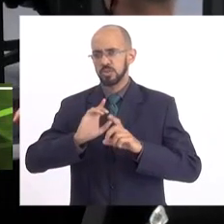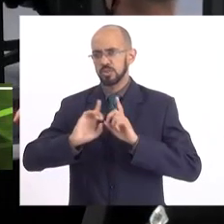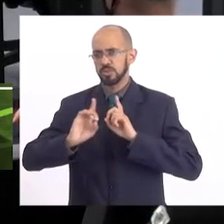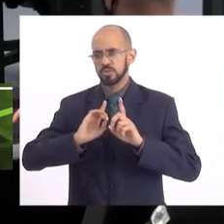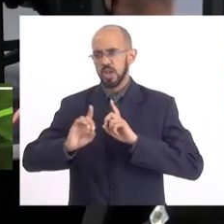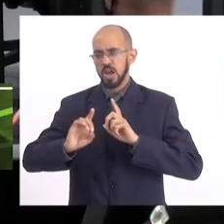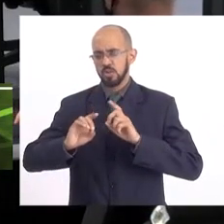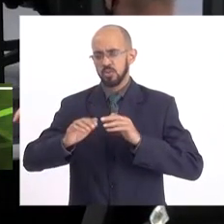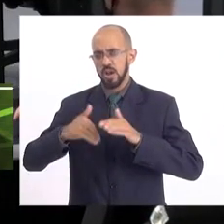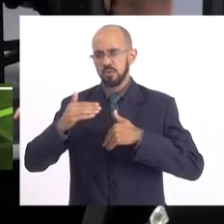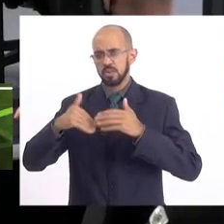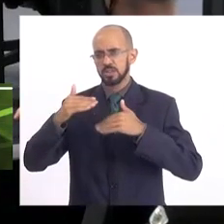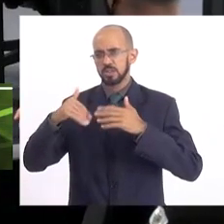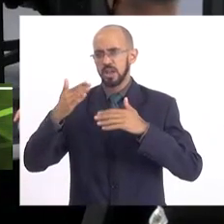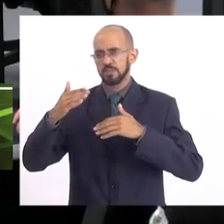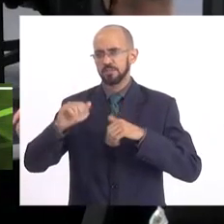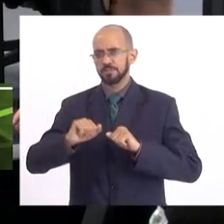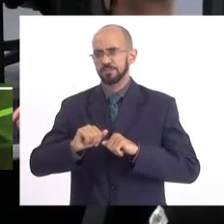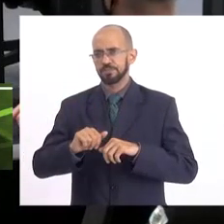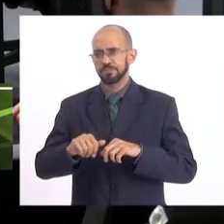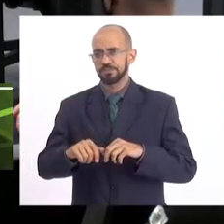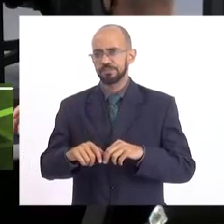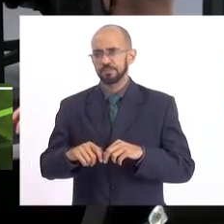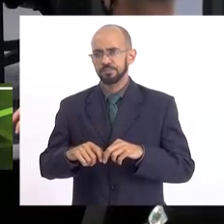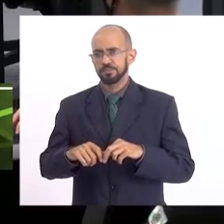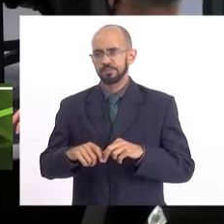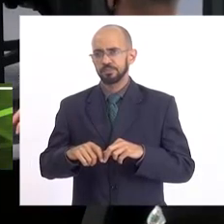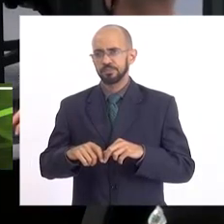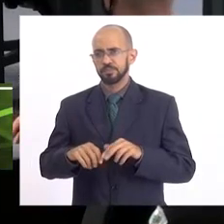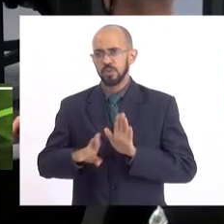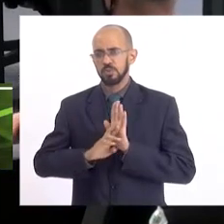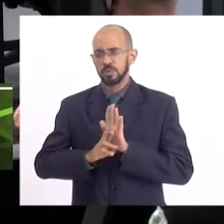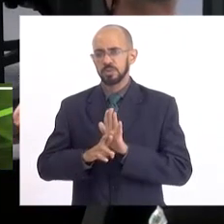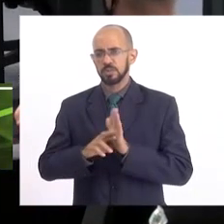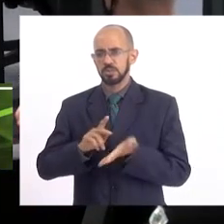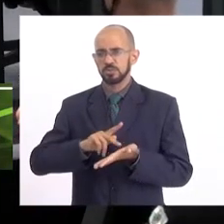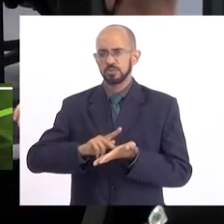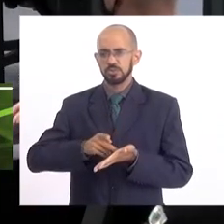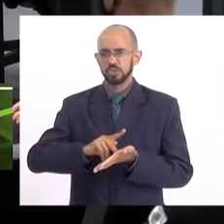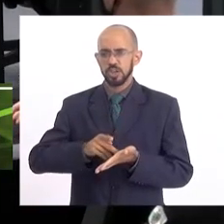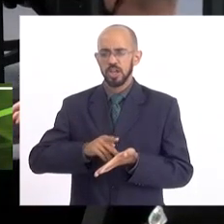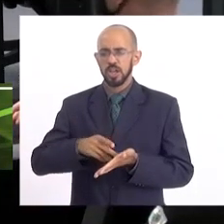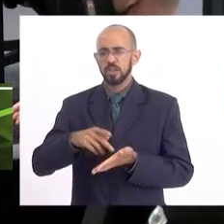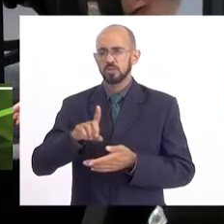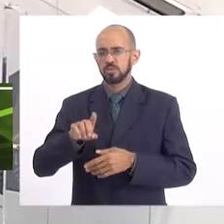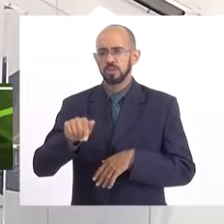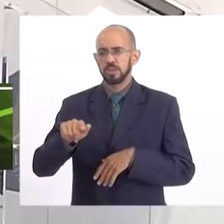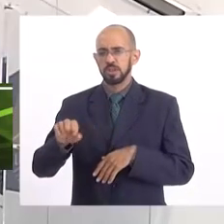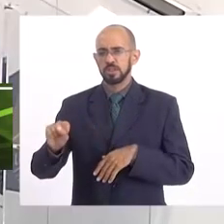nosso. Dizer que presentes a representação sindical, direção do Degase.